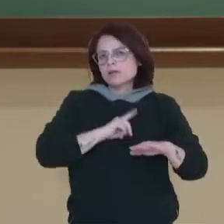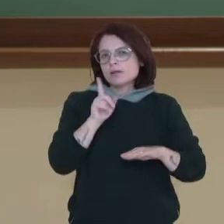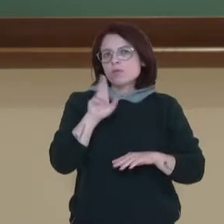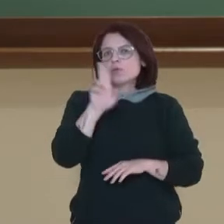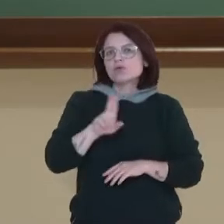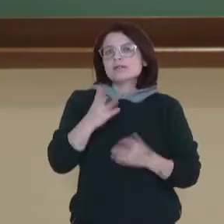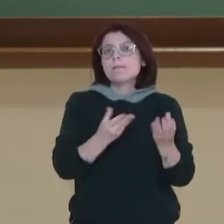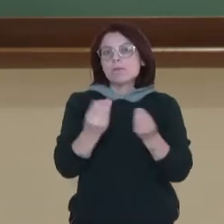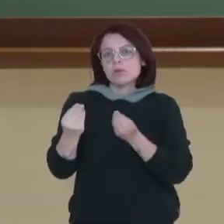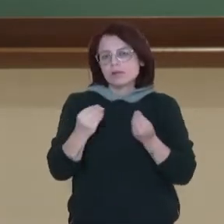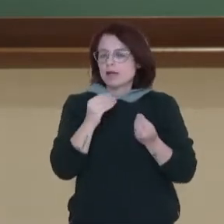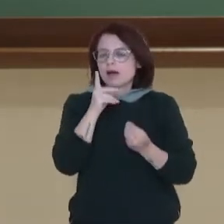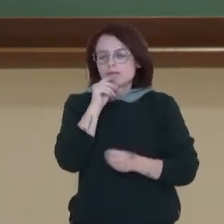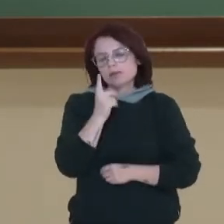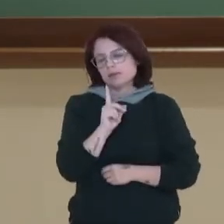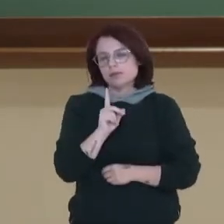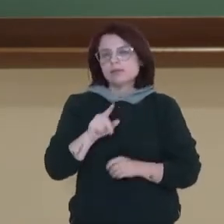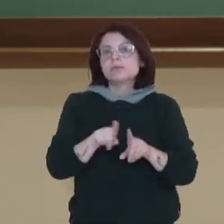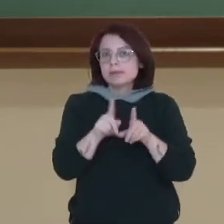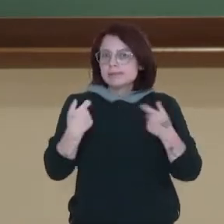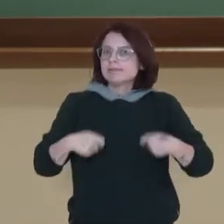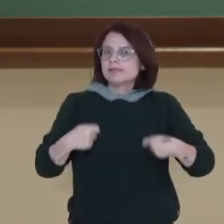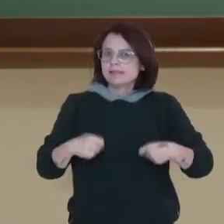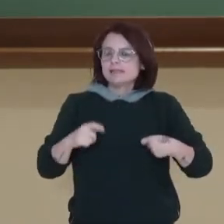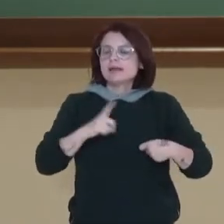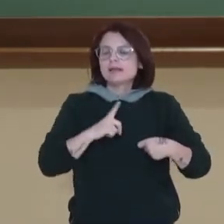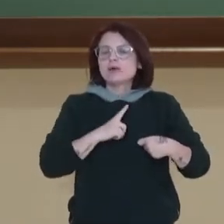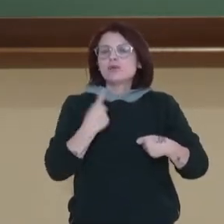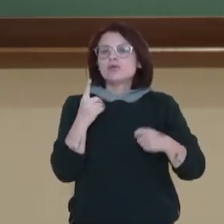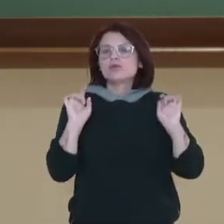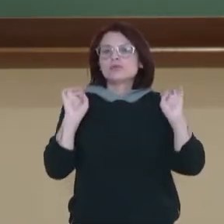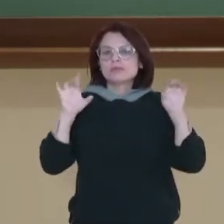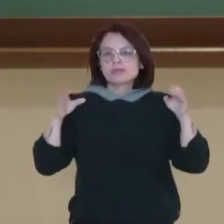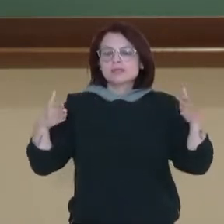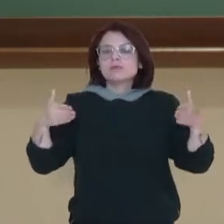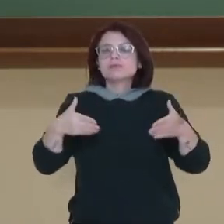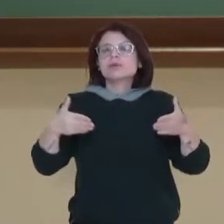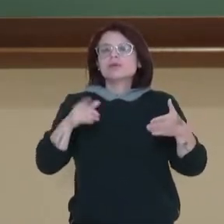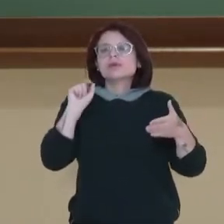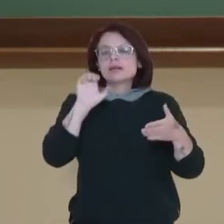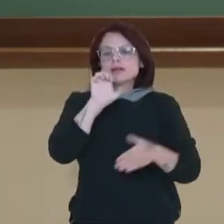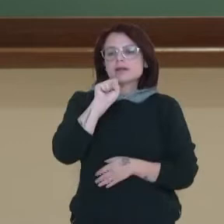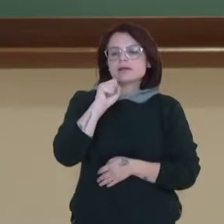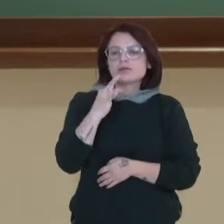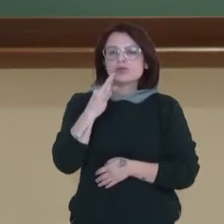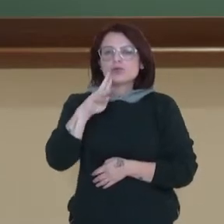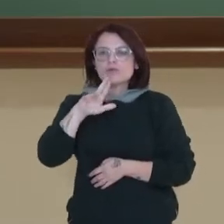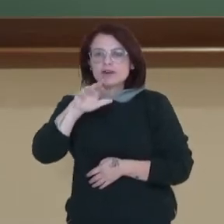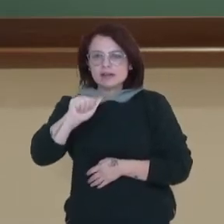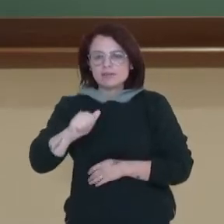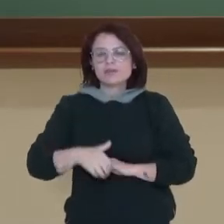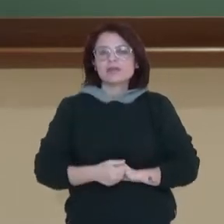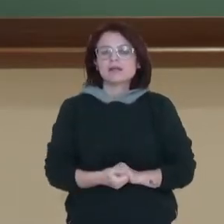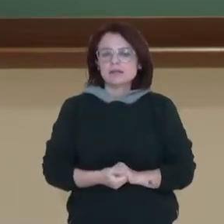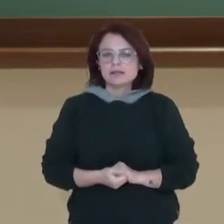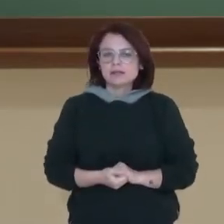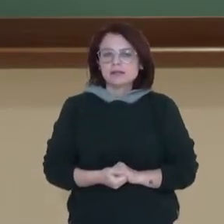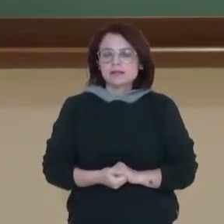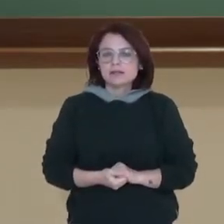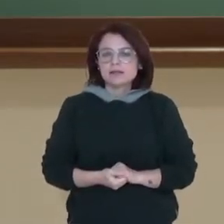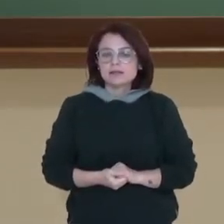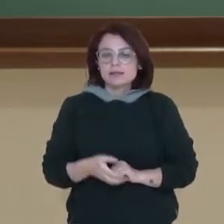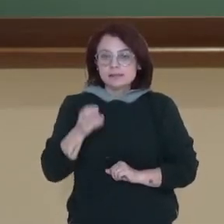ainda assim há necessidade, né, de ter o local para estufa, ter uma quantidade necessária ali para água. Mas,